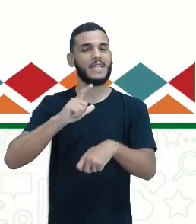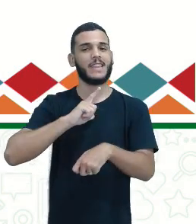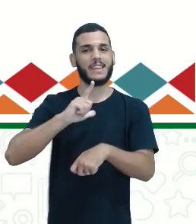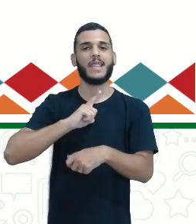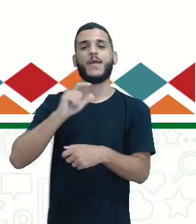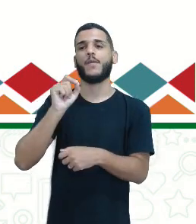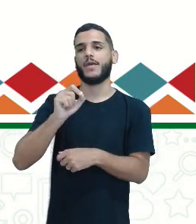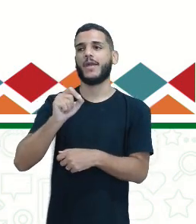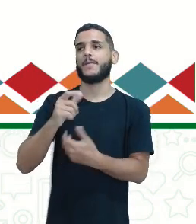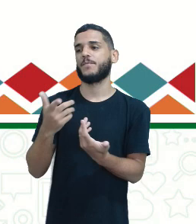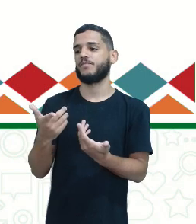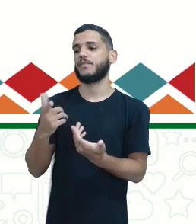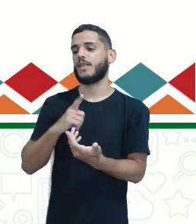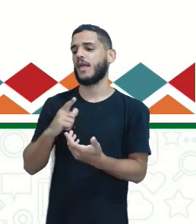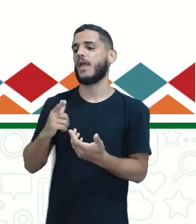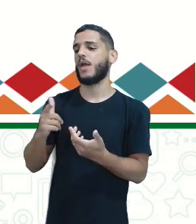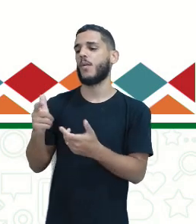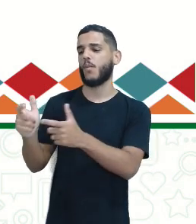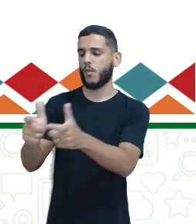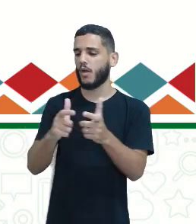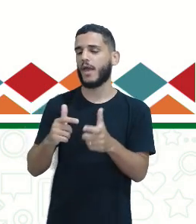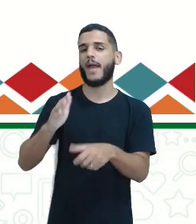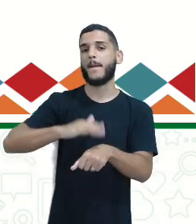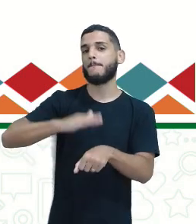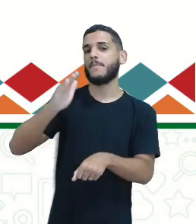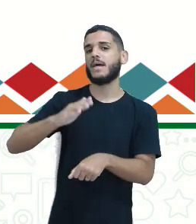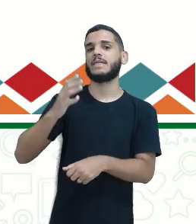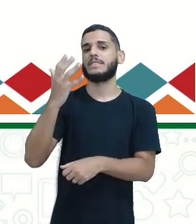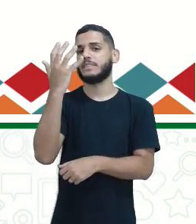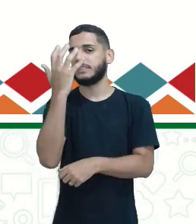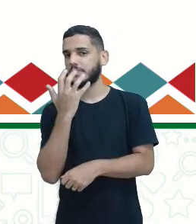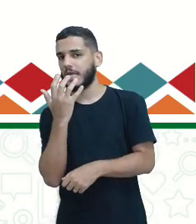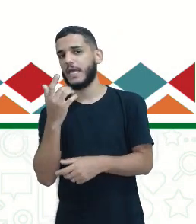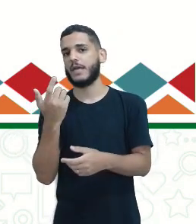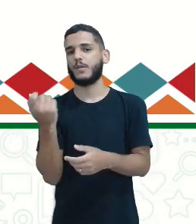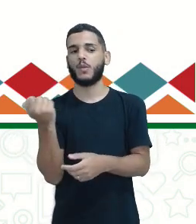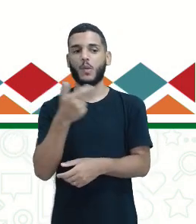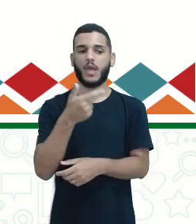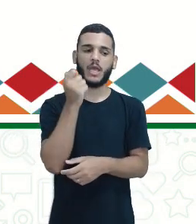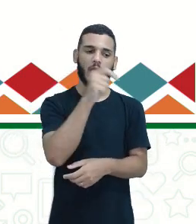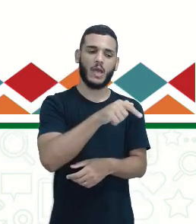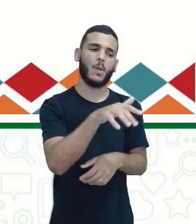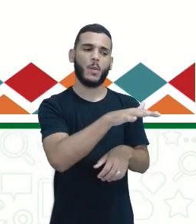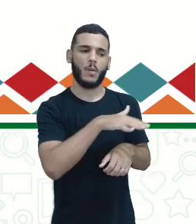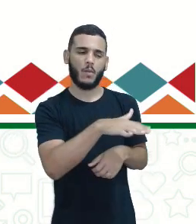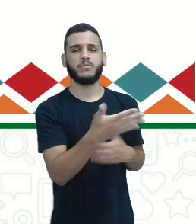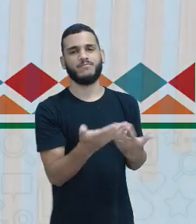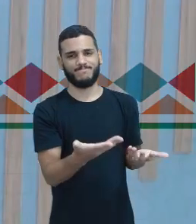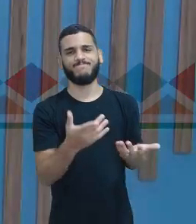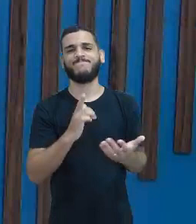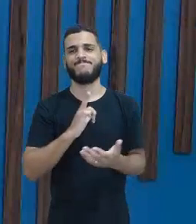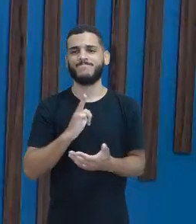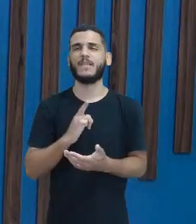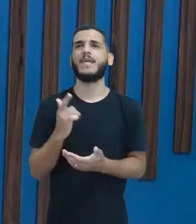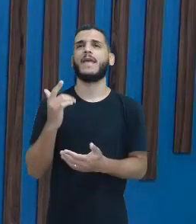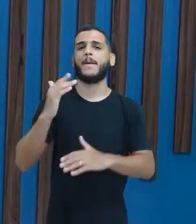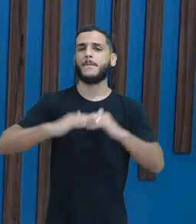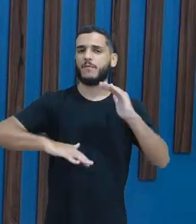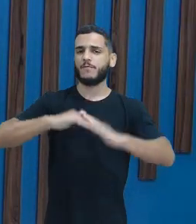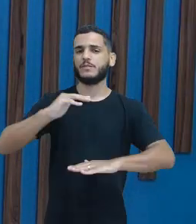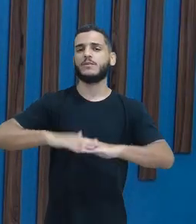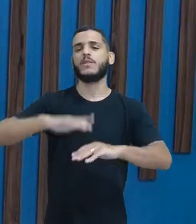mais sério que outros, em alguns lugares isso é profissional, isso tem uma